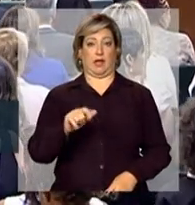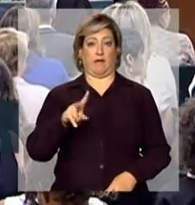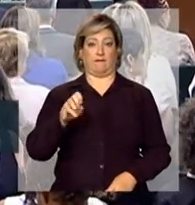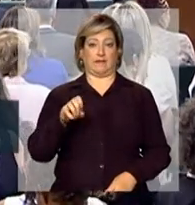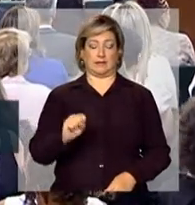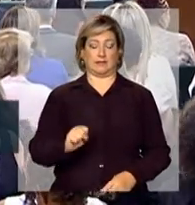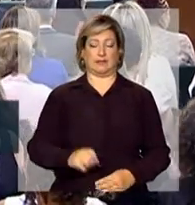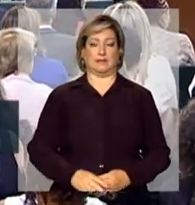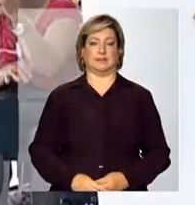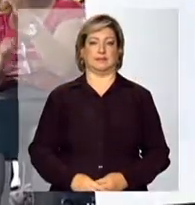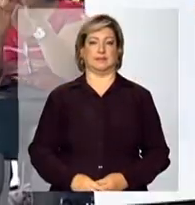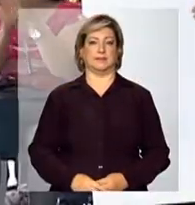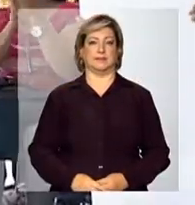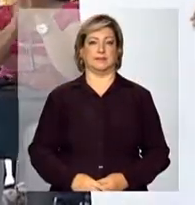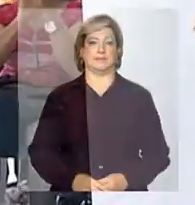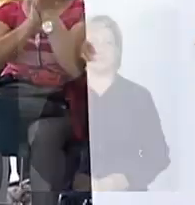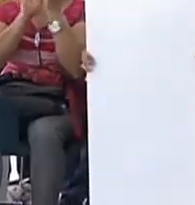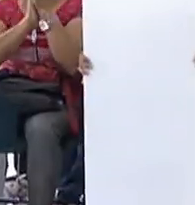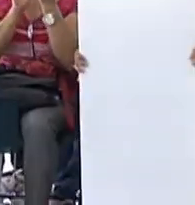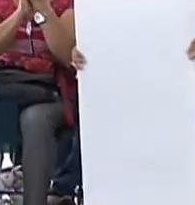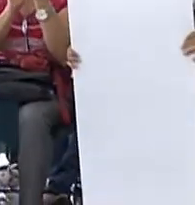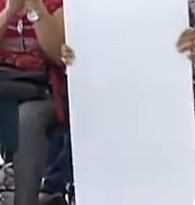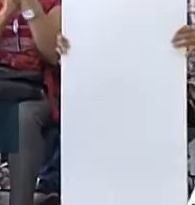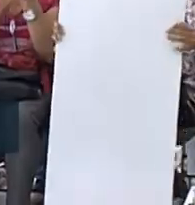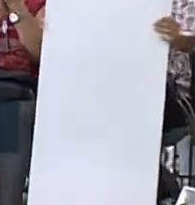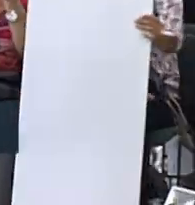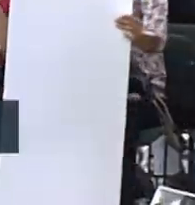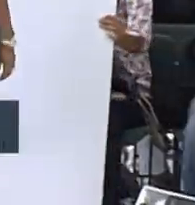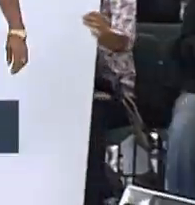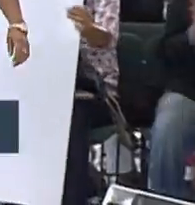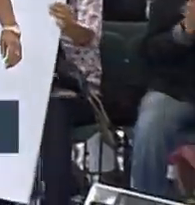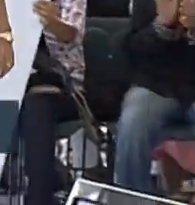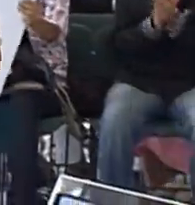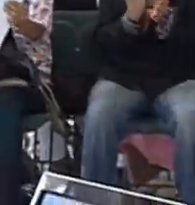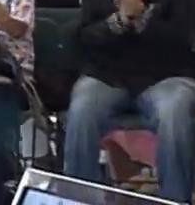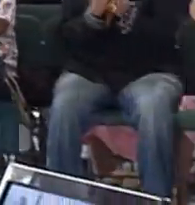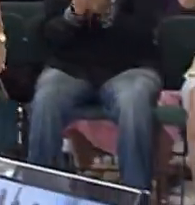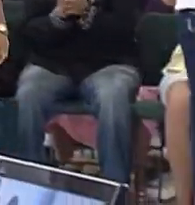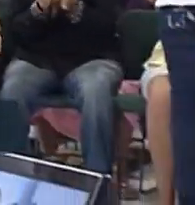a E aí